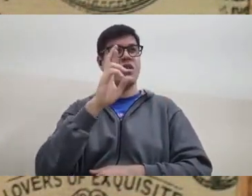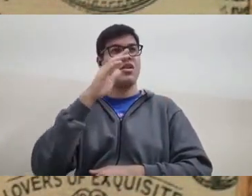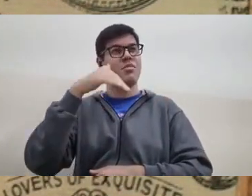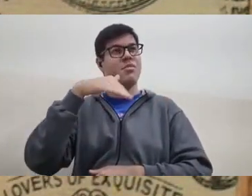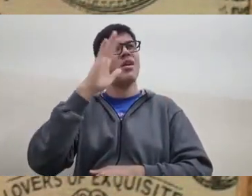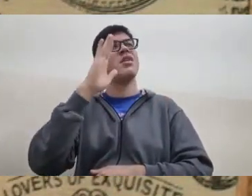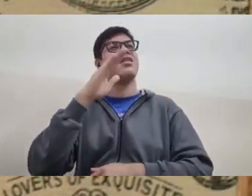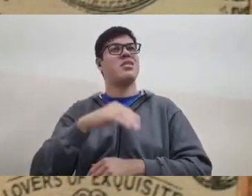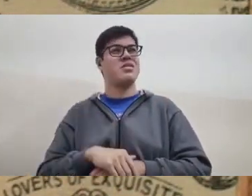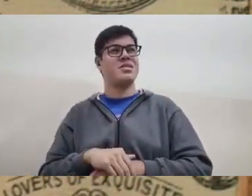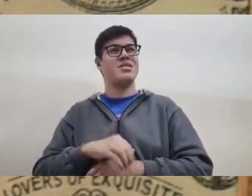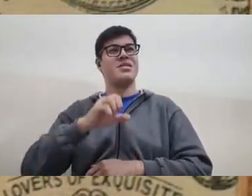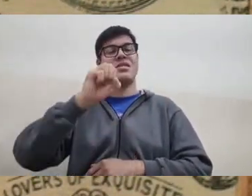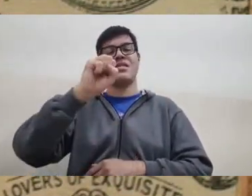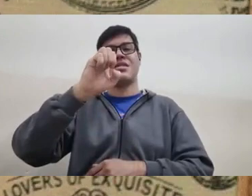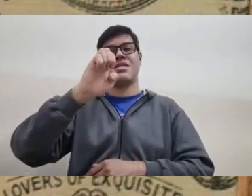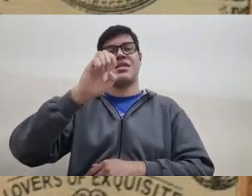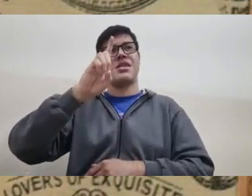reais